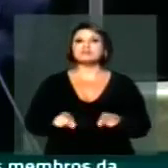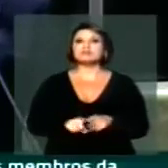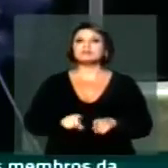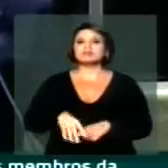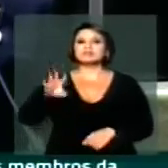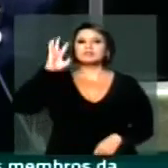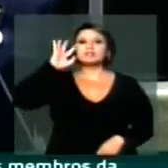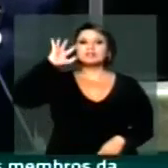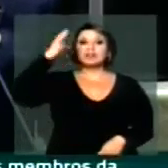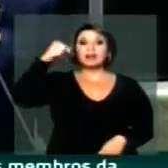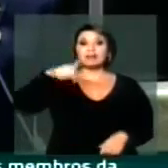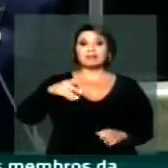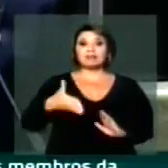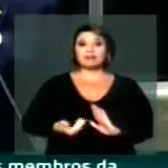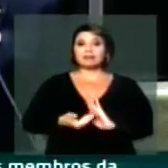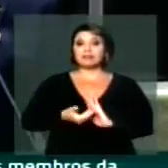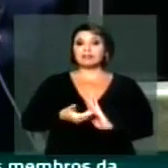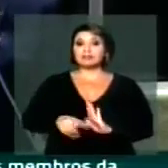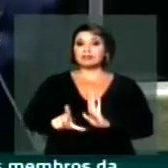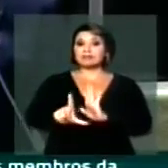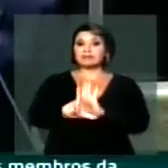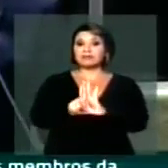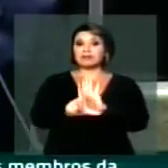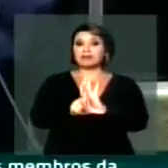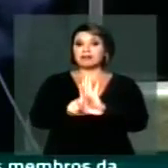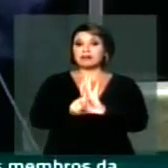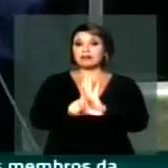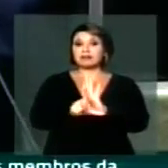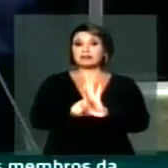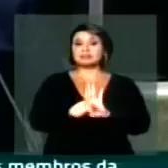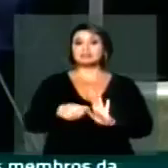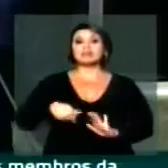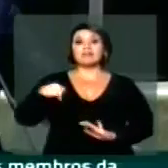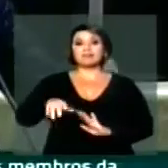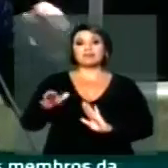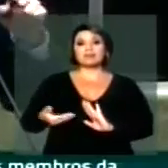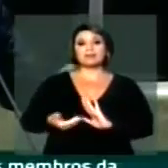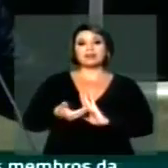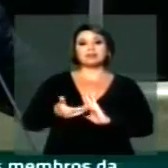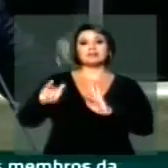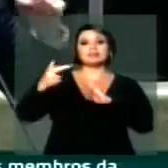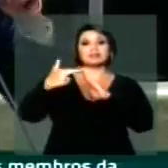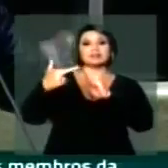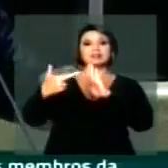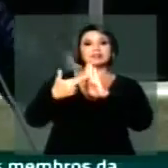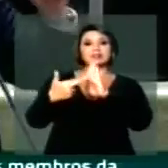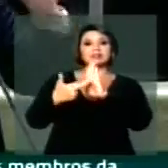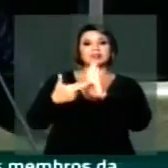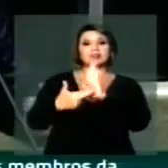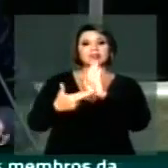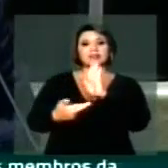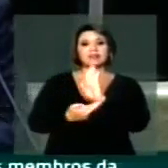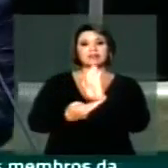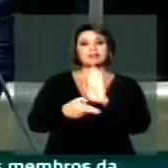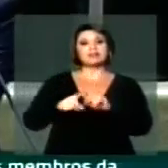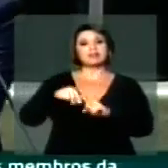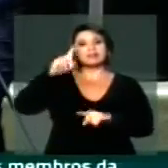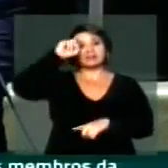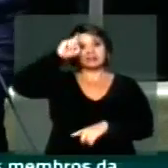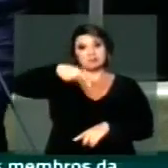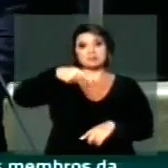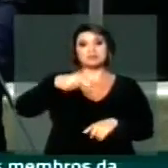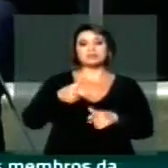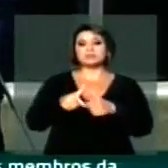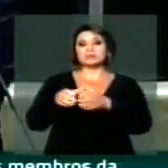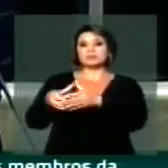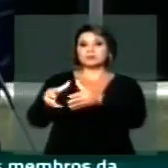que decide as leis, portanto é a Câmara que decide a regra, é a Câmara que determina aquilo que os